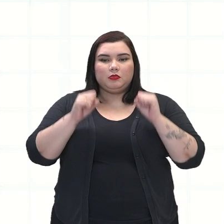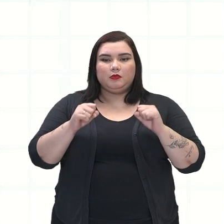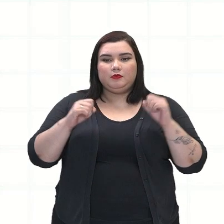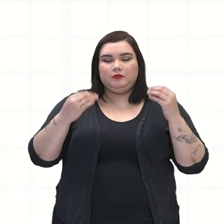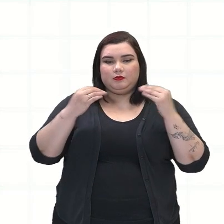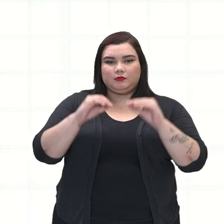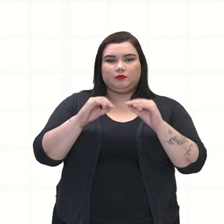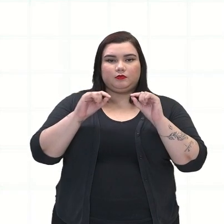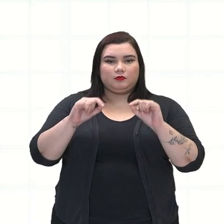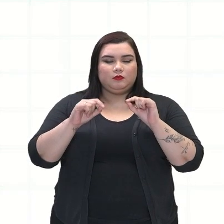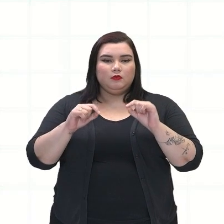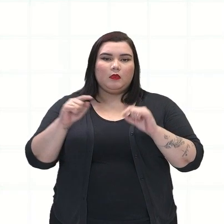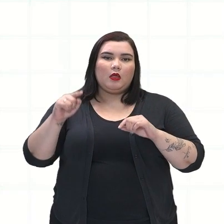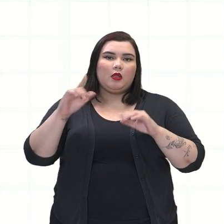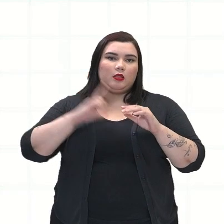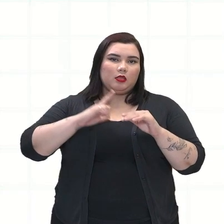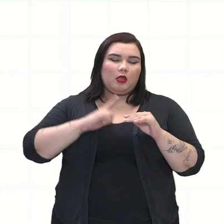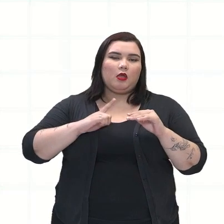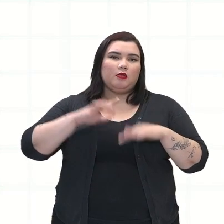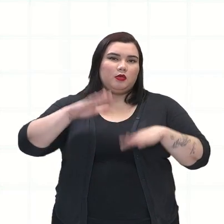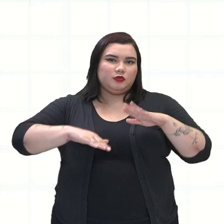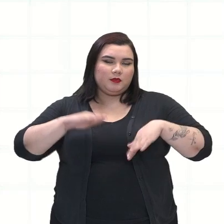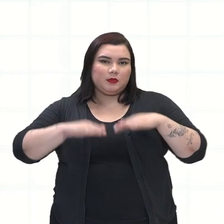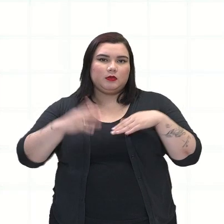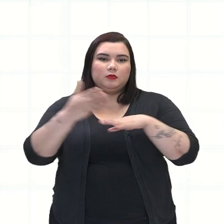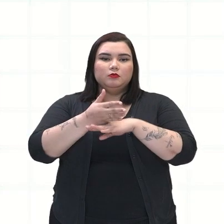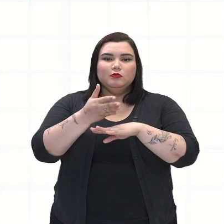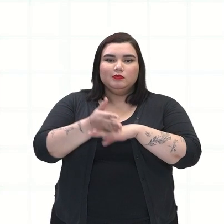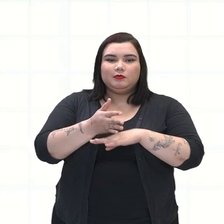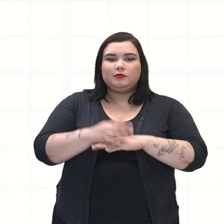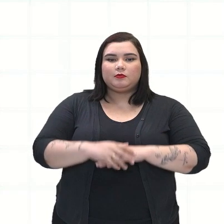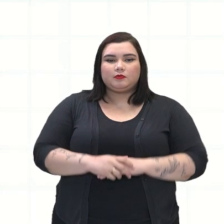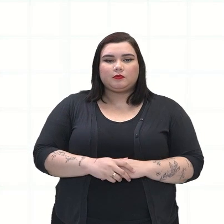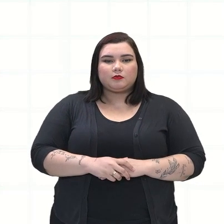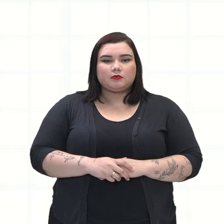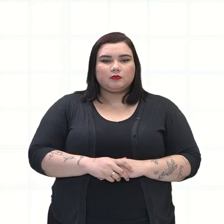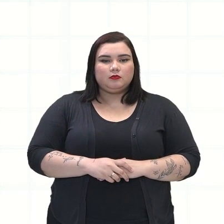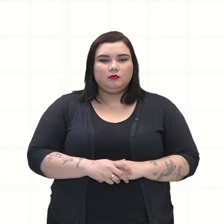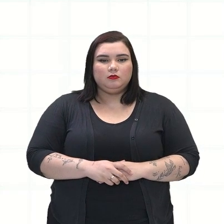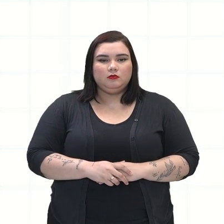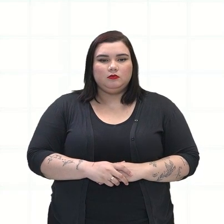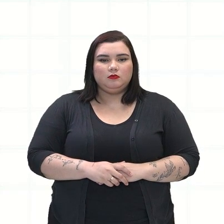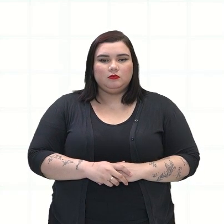está geralmente, né? Usually.